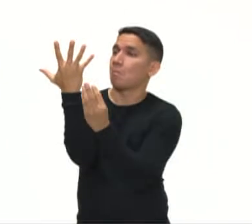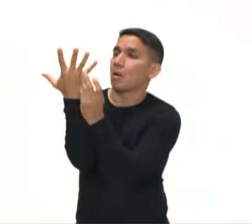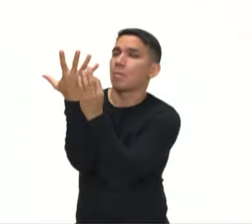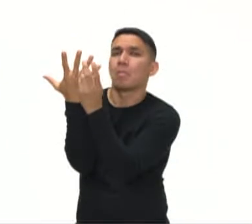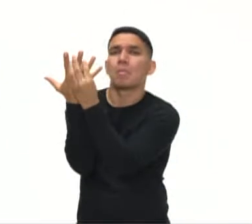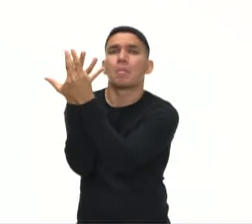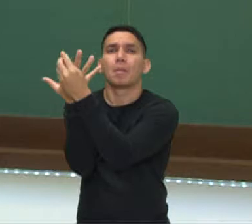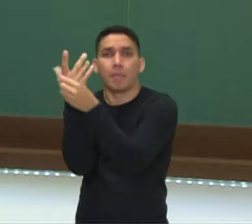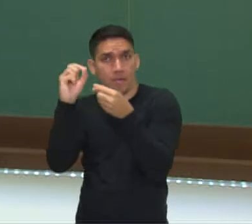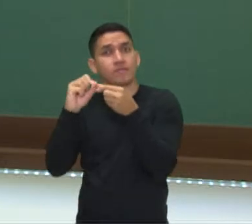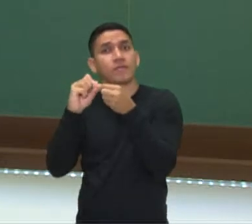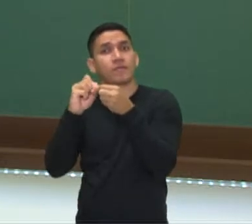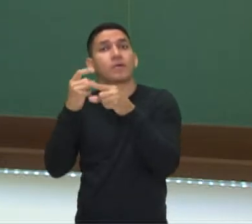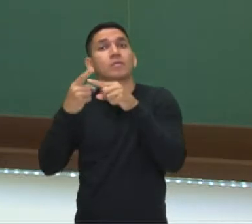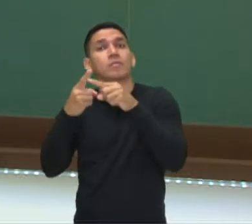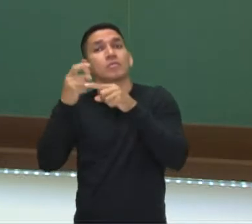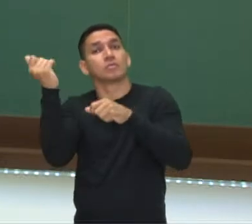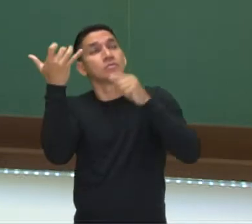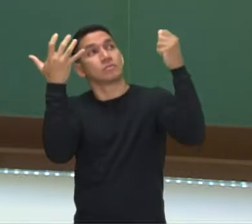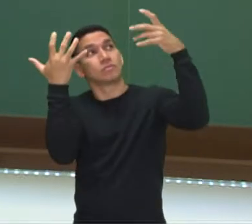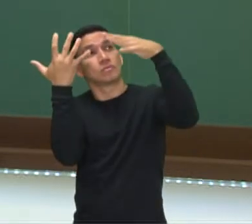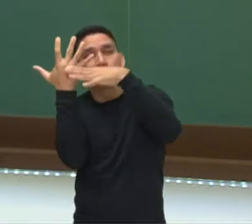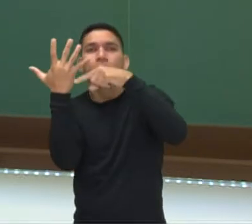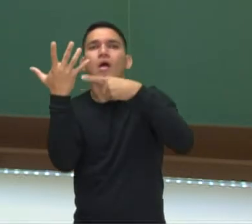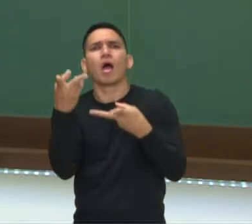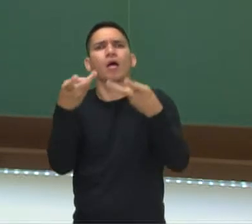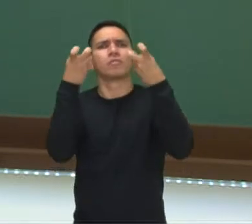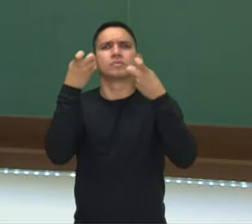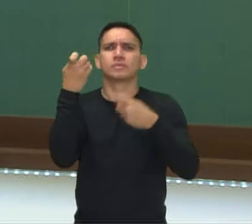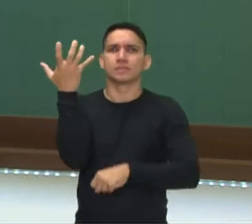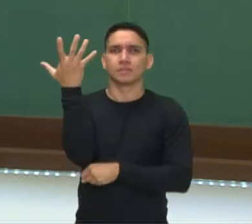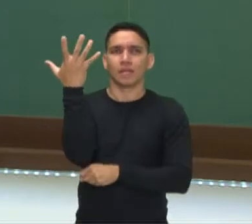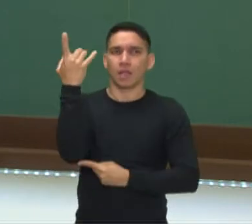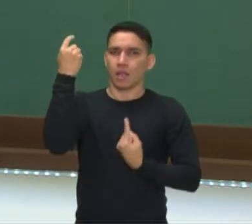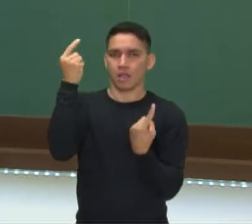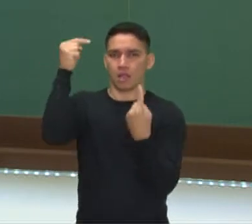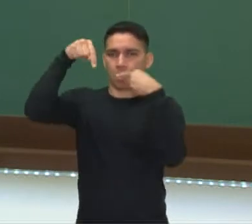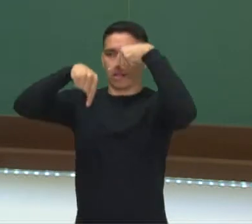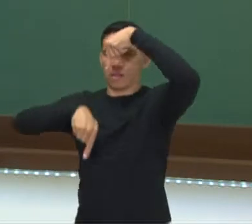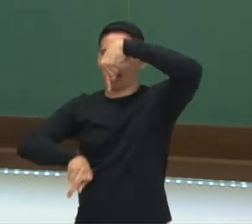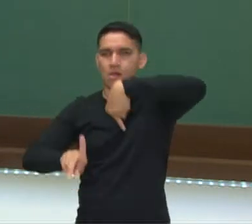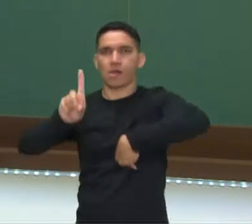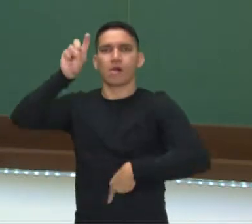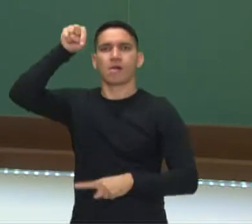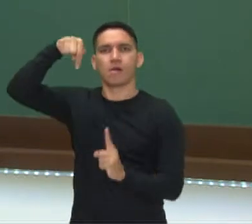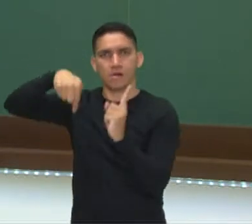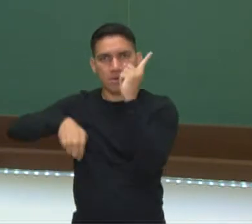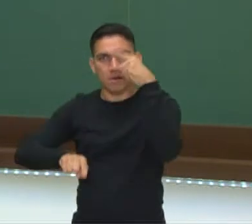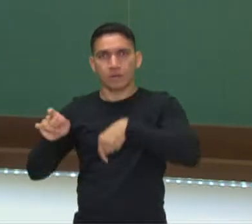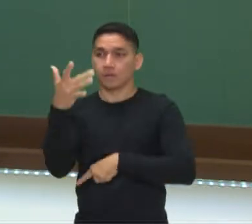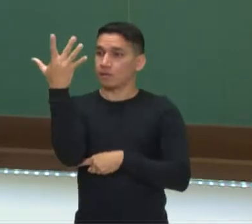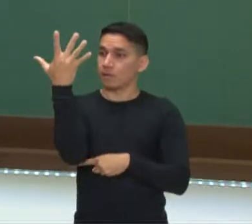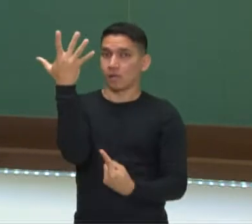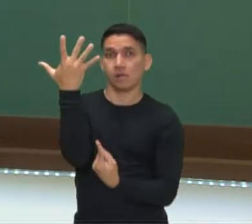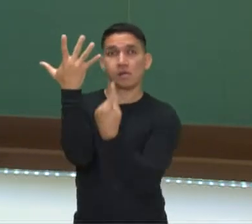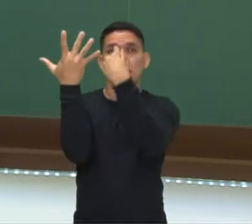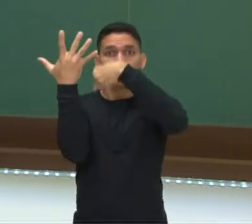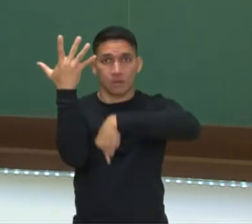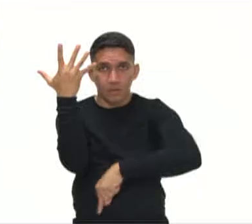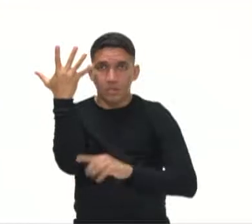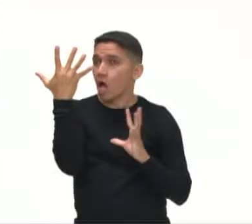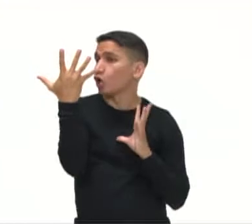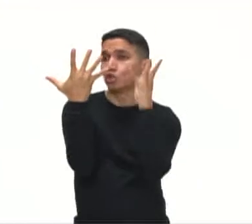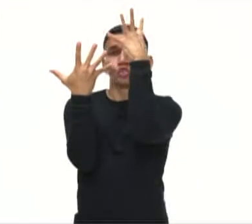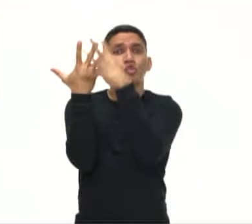nas folhas desses vegetais. Observe na imagem que as flechas elas vão tanto para cima quanto para baixo, percorrendo